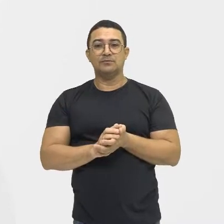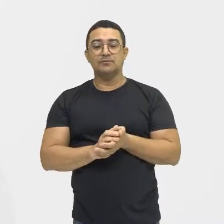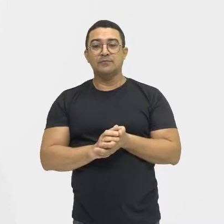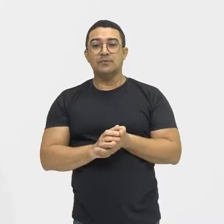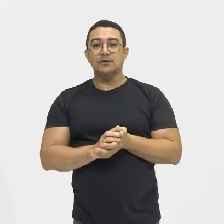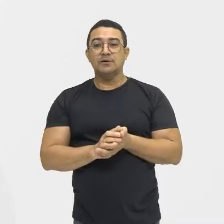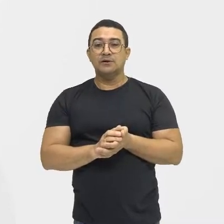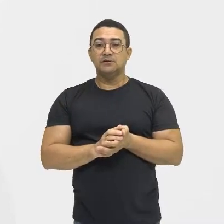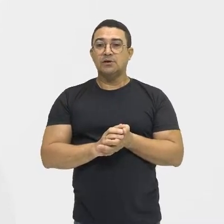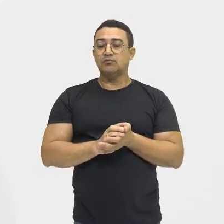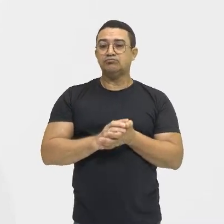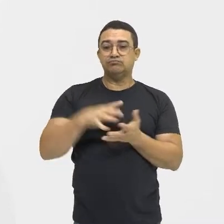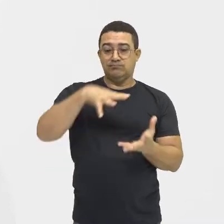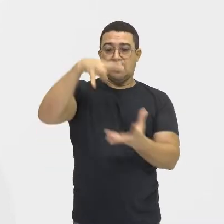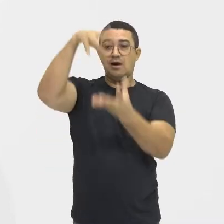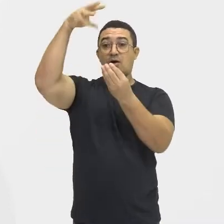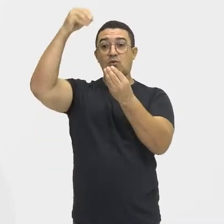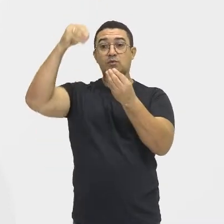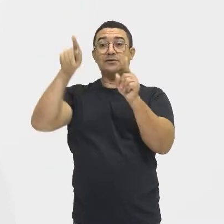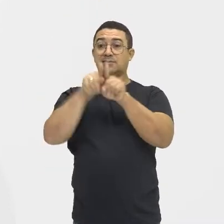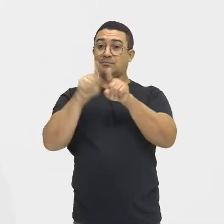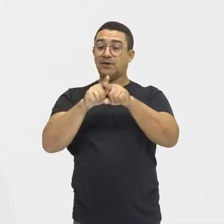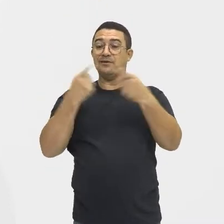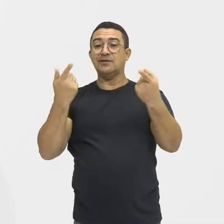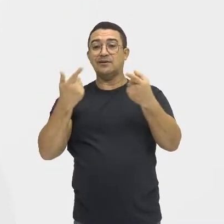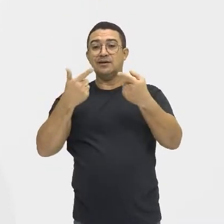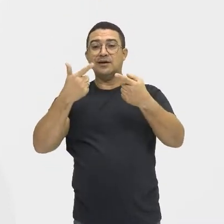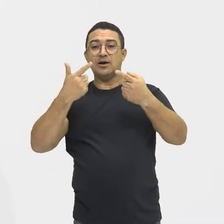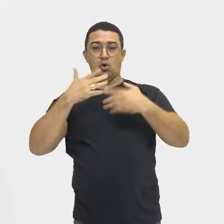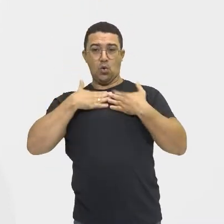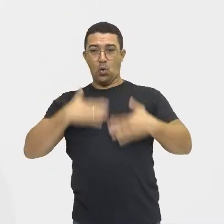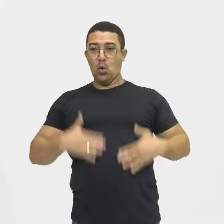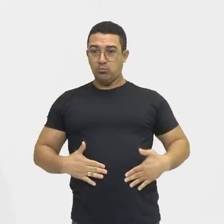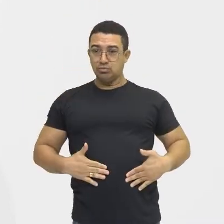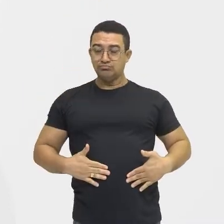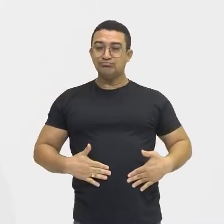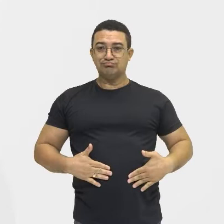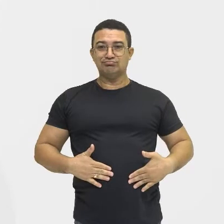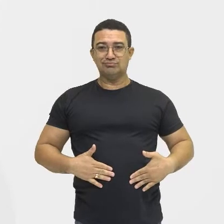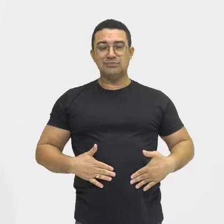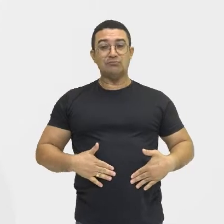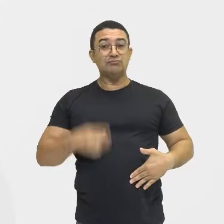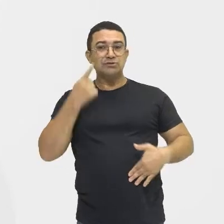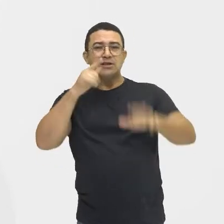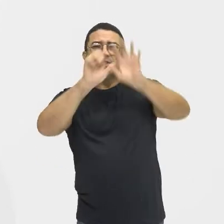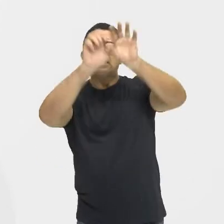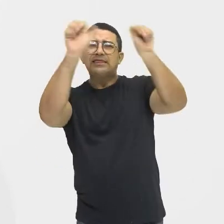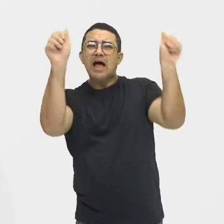cristianismo, espírito e matéria. Então, na mesma obra, você consegue